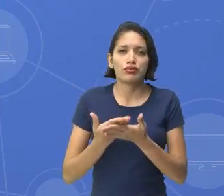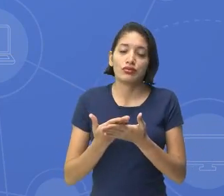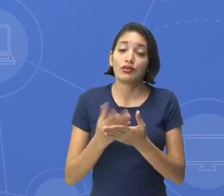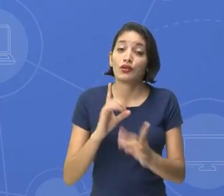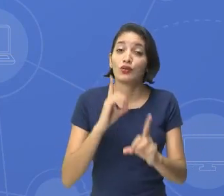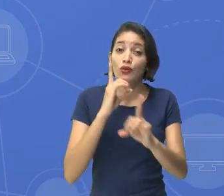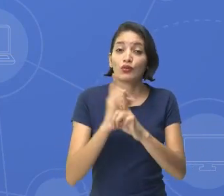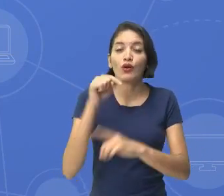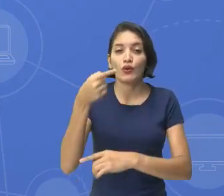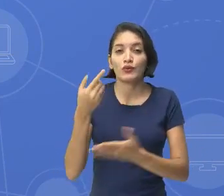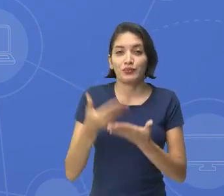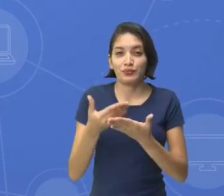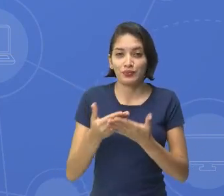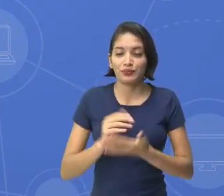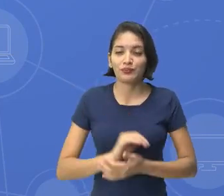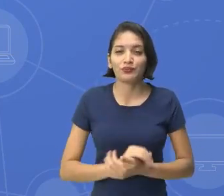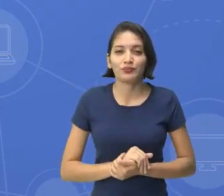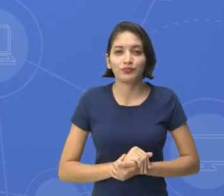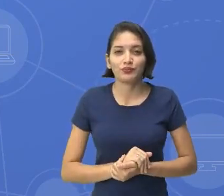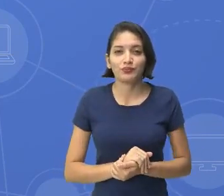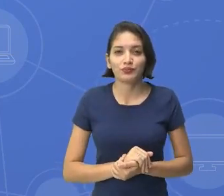nos encontraremos na próxima aula.